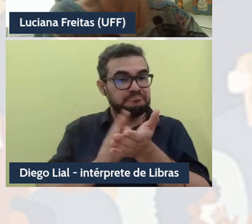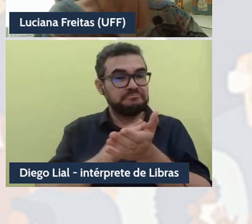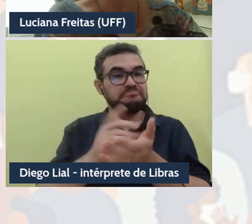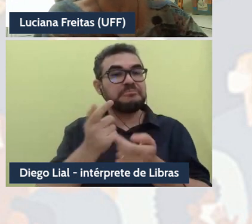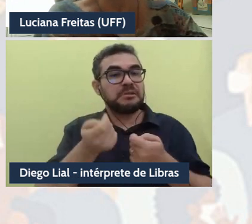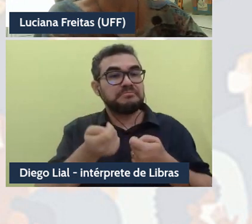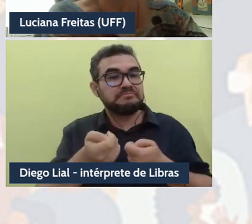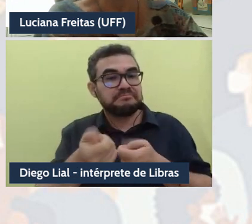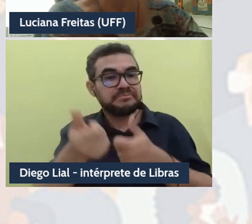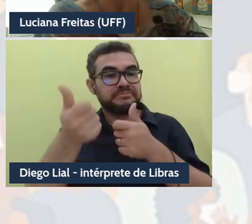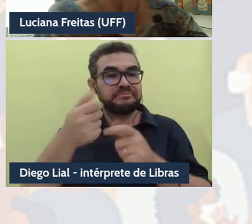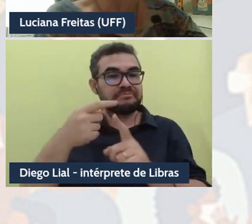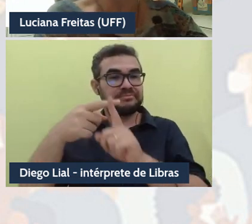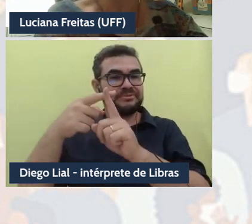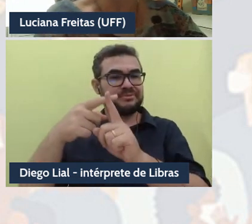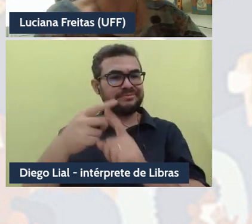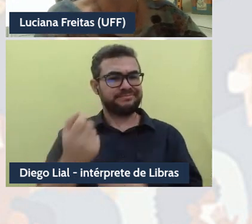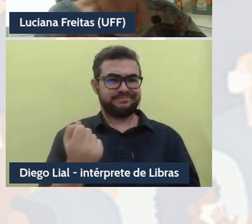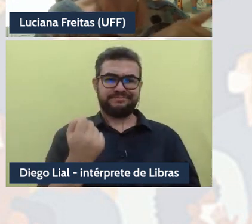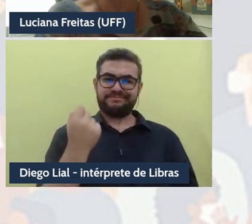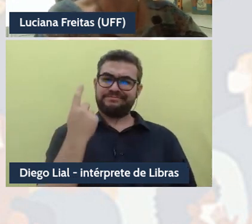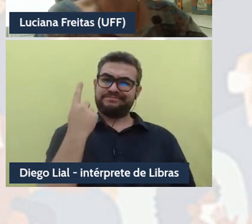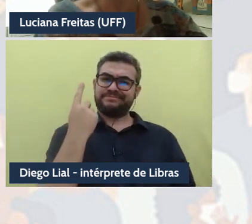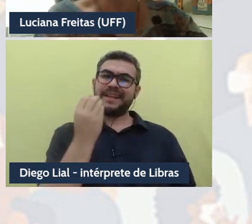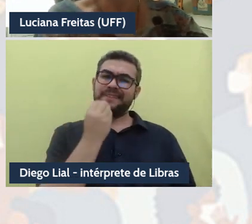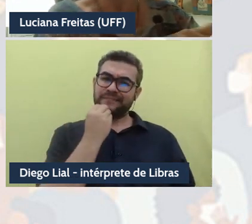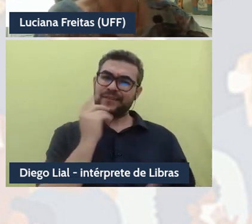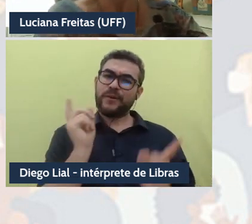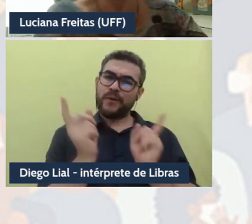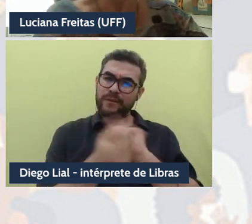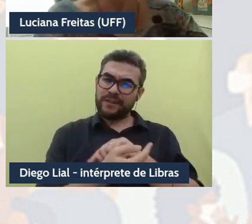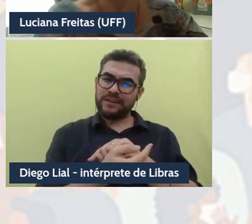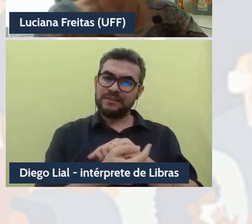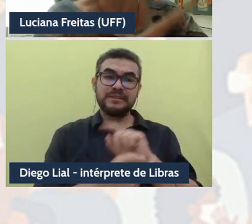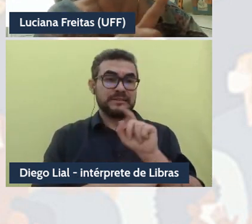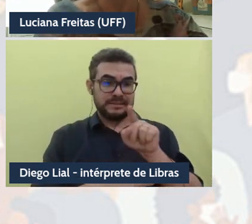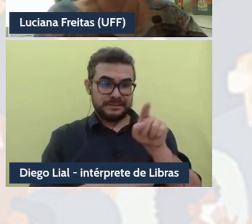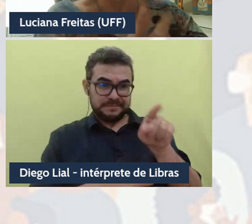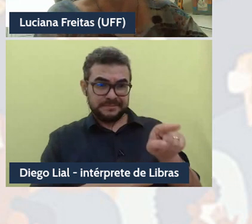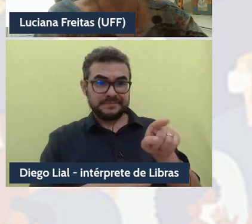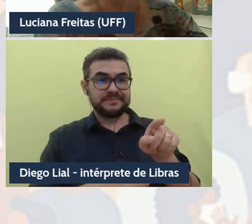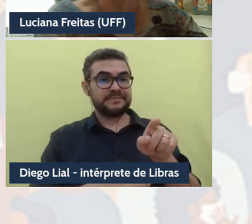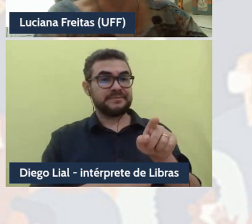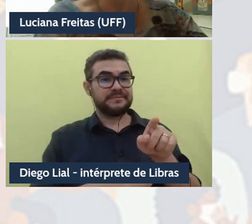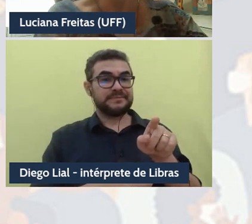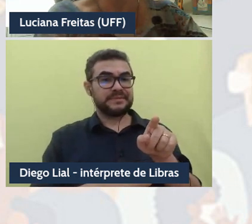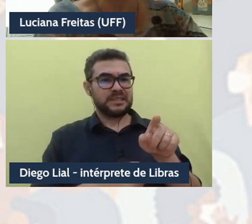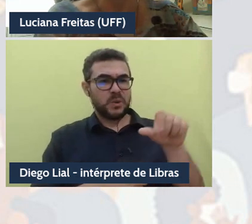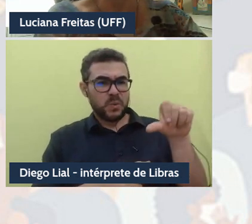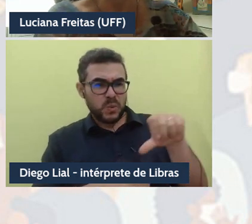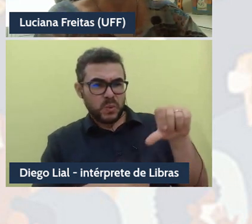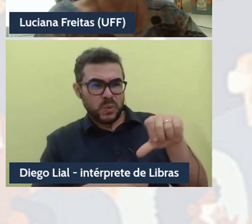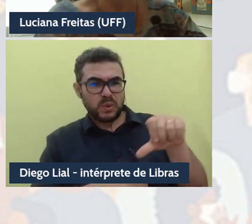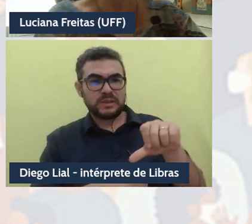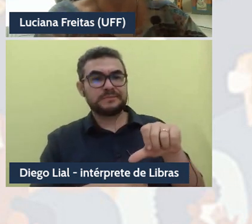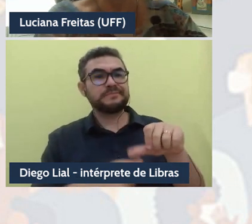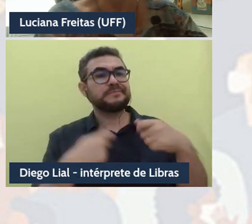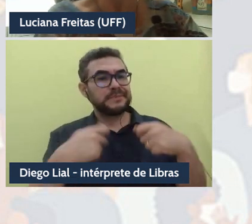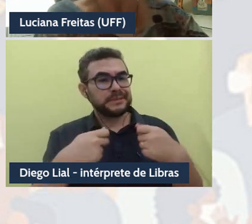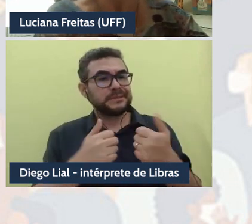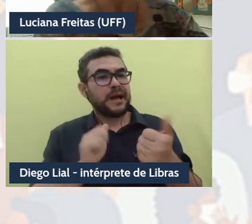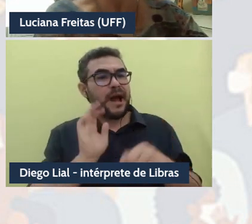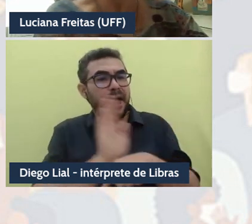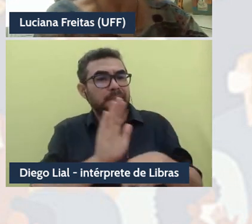escola mereceria mais apoio. E o que acontece nessa política é o contrário. Ela é apenada pelo fato de ter saído